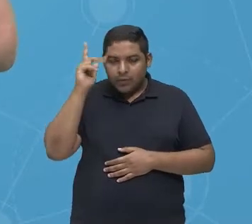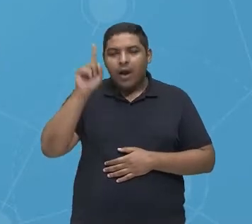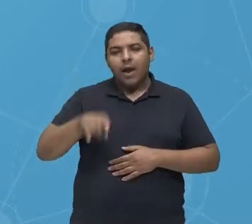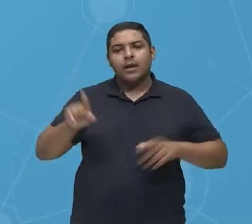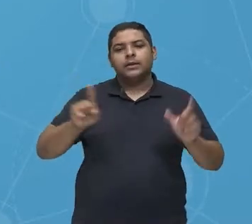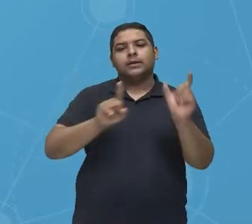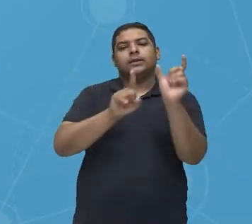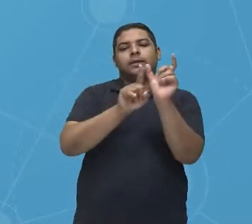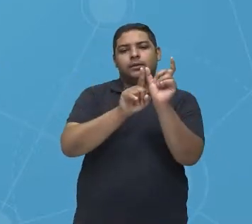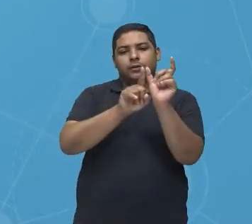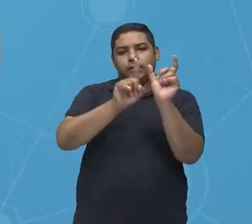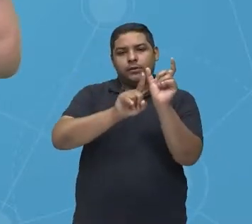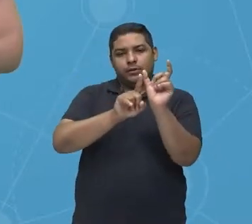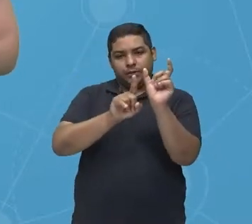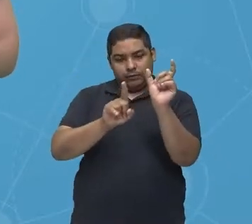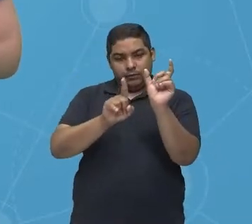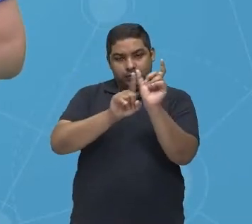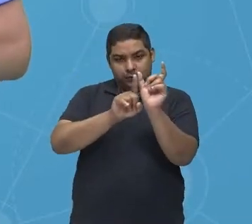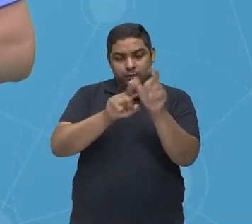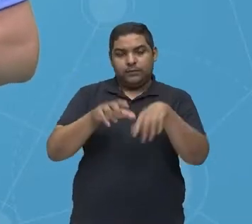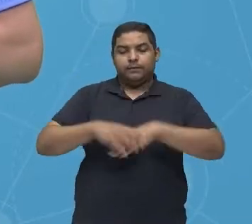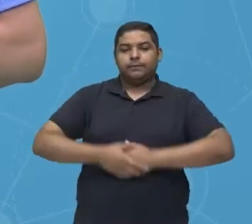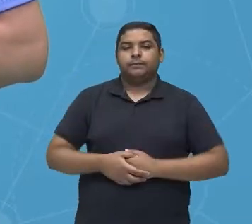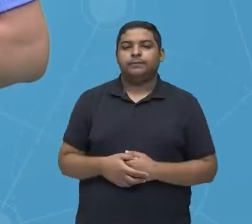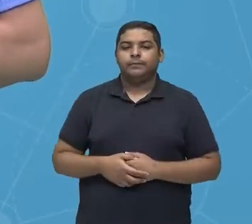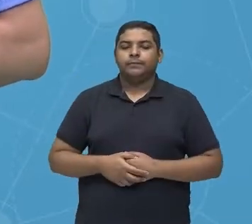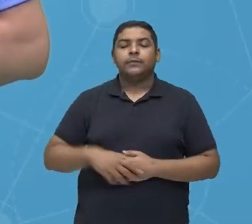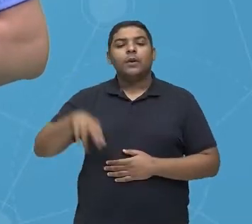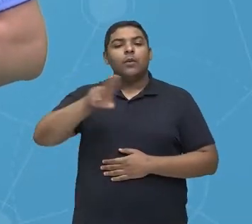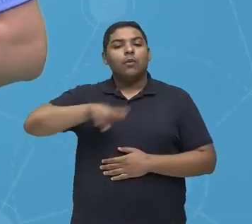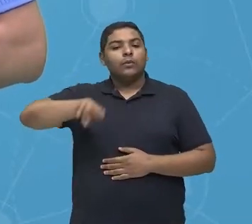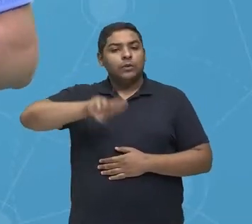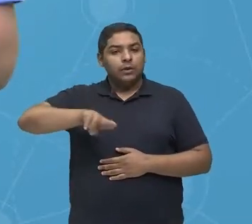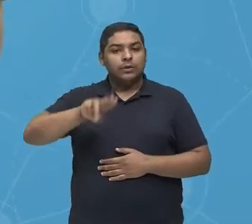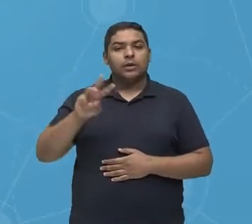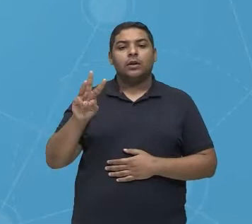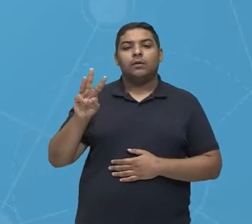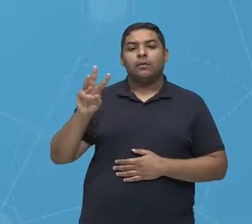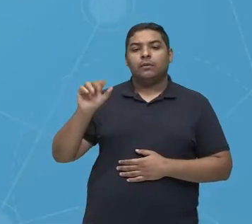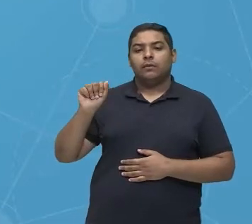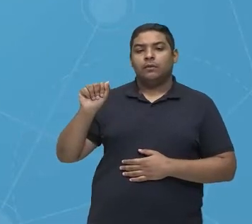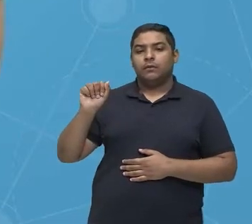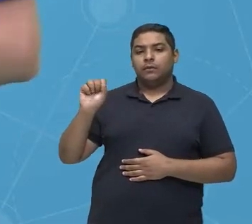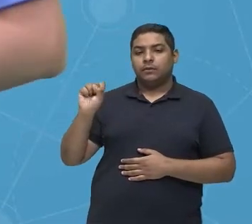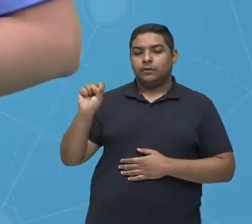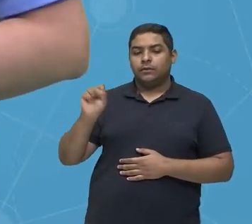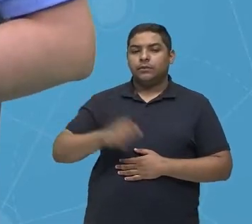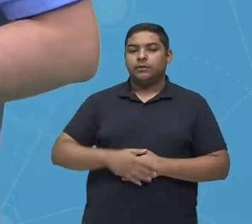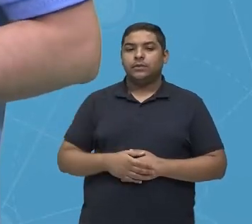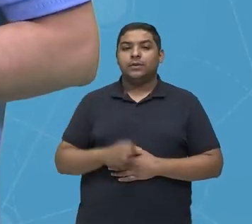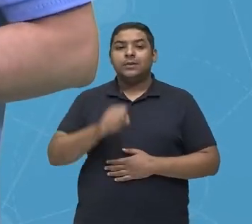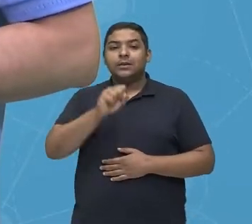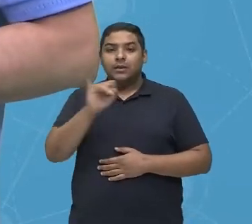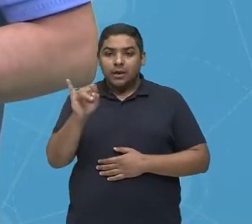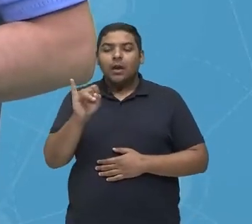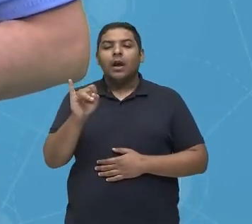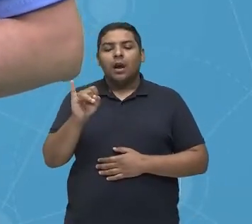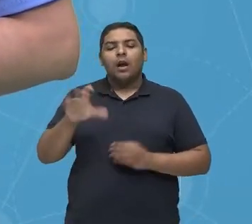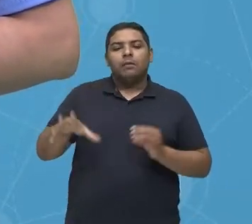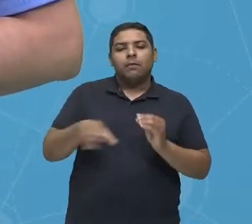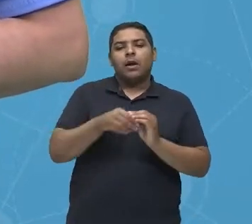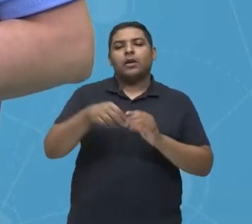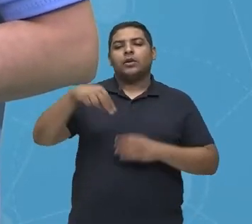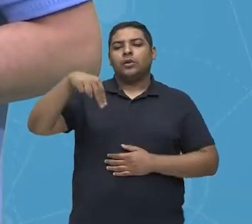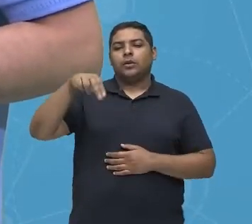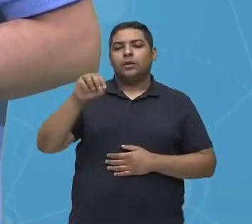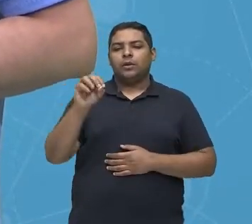singular. Sujeito no singular, eu devo utilizar, então, o was. Se a frase for negativa, eu vou acrescentar o not. Vai